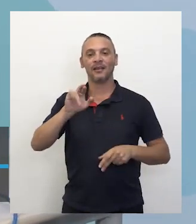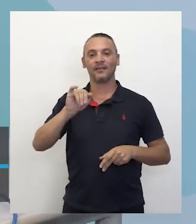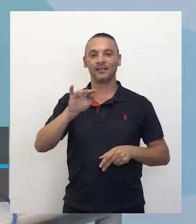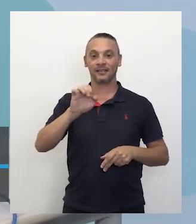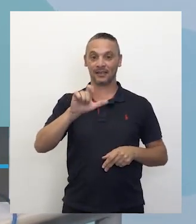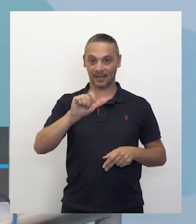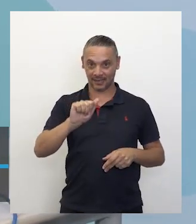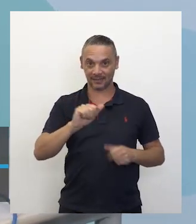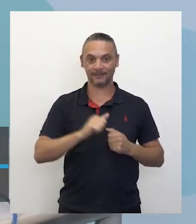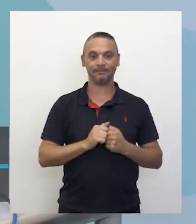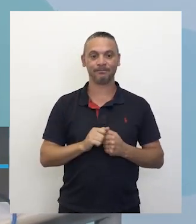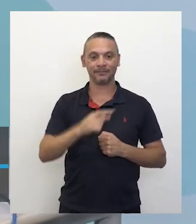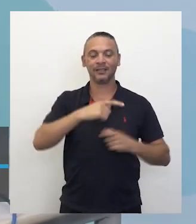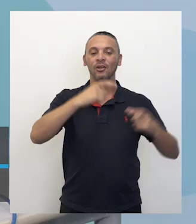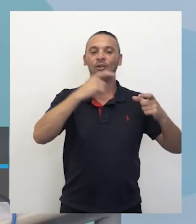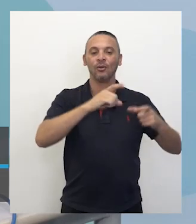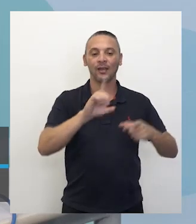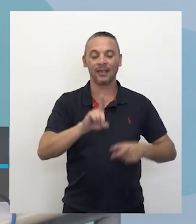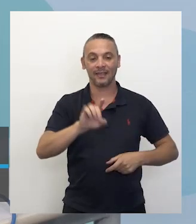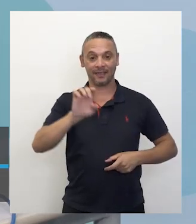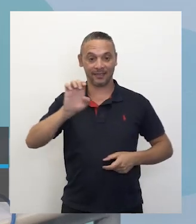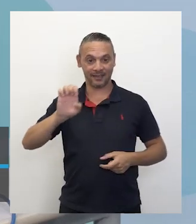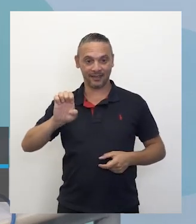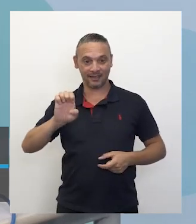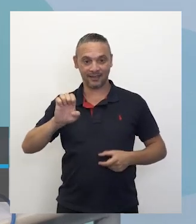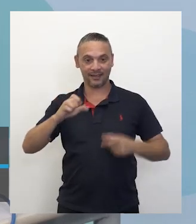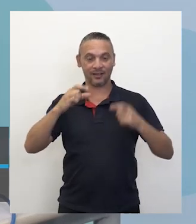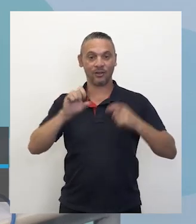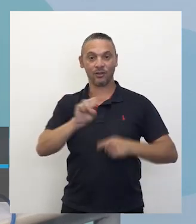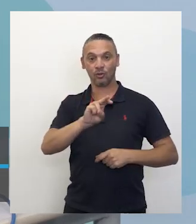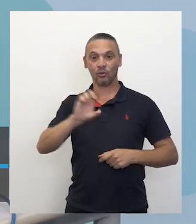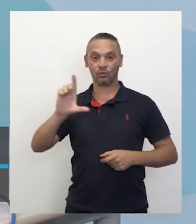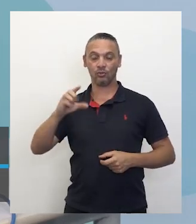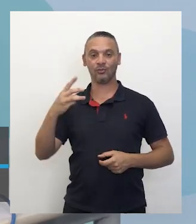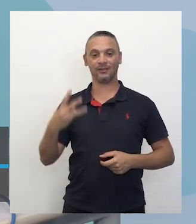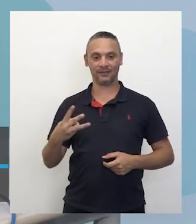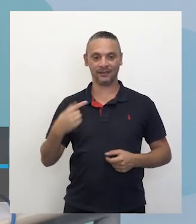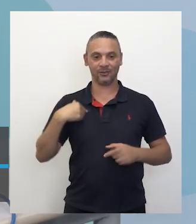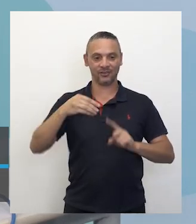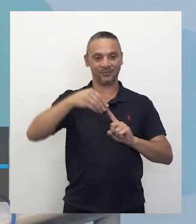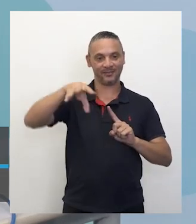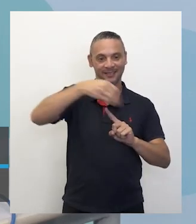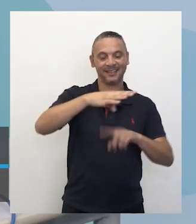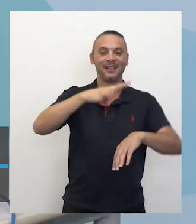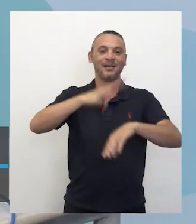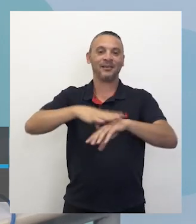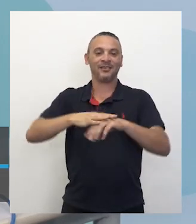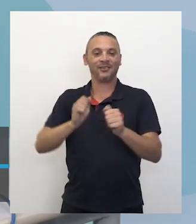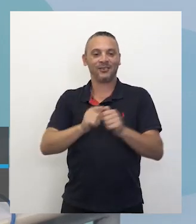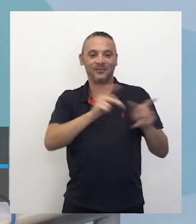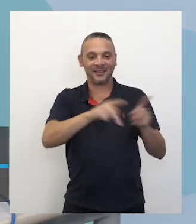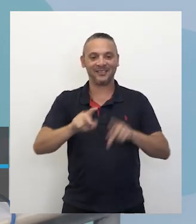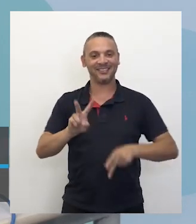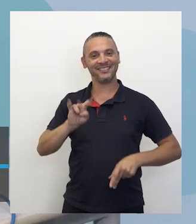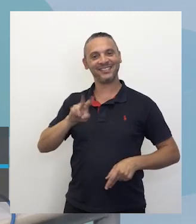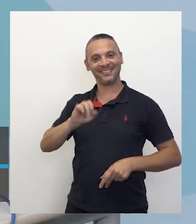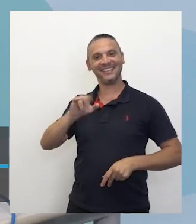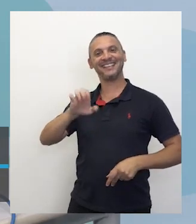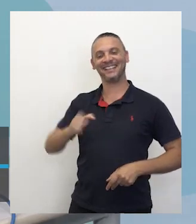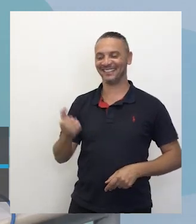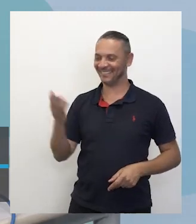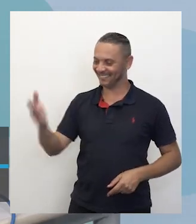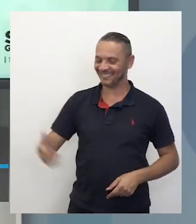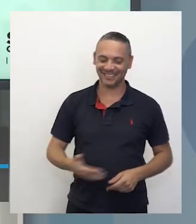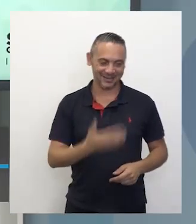Loca. Ela fica na DE de Sul 3 e hoje vou mediar uma aula de matemática com a professora Viviane.